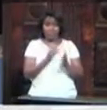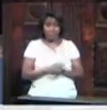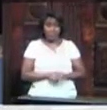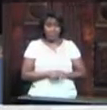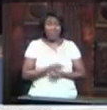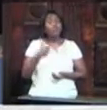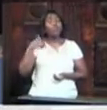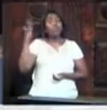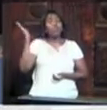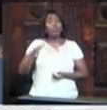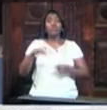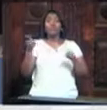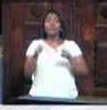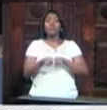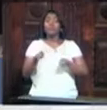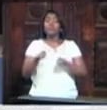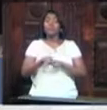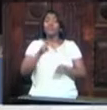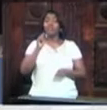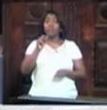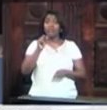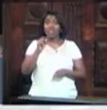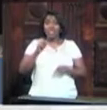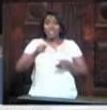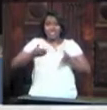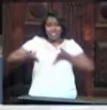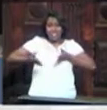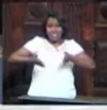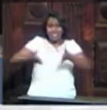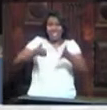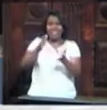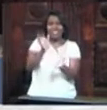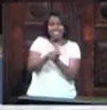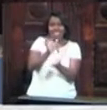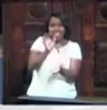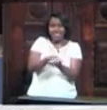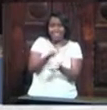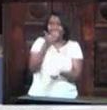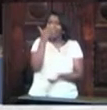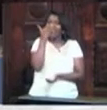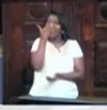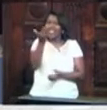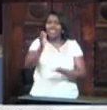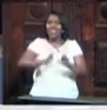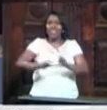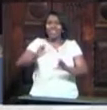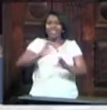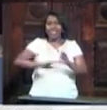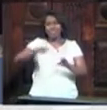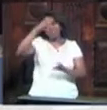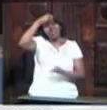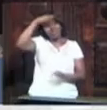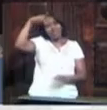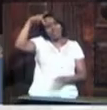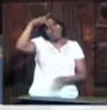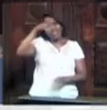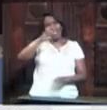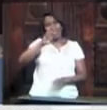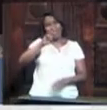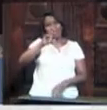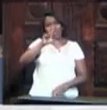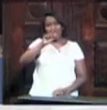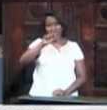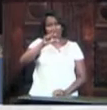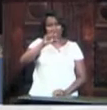Trouxe também Estrada do Jacaré, em frente à creche municipal Eulália